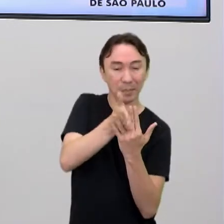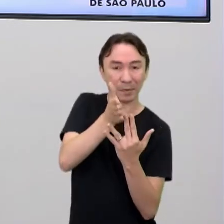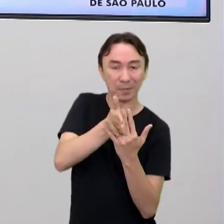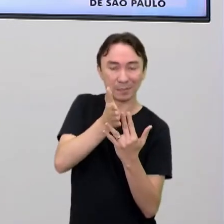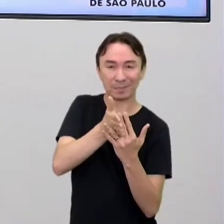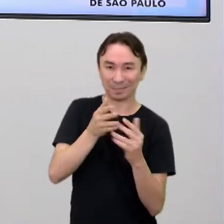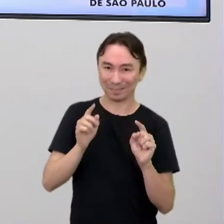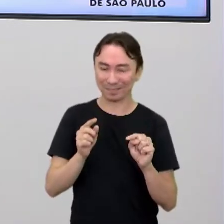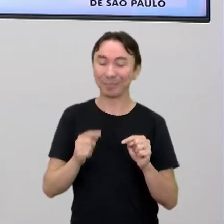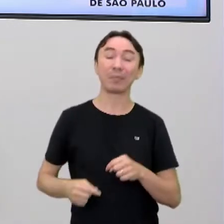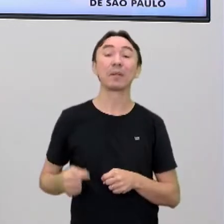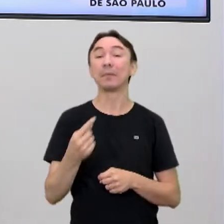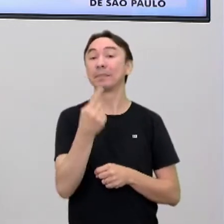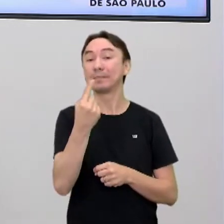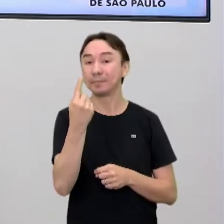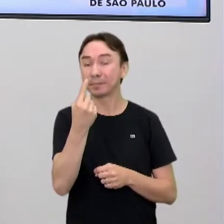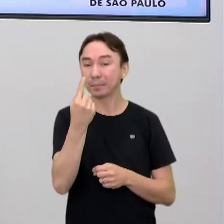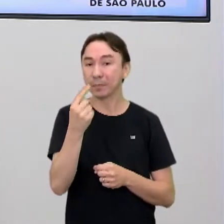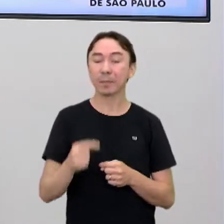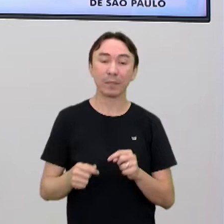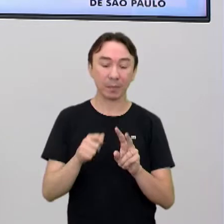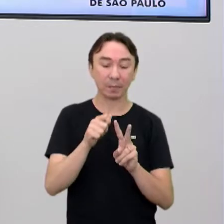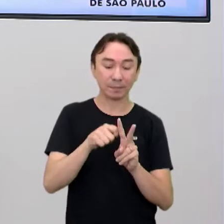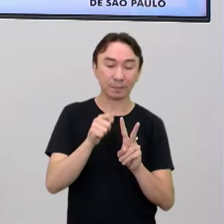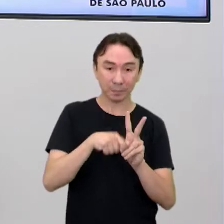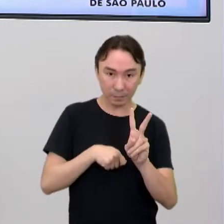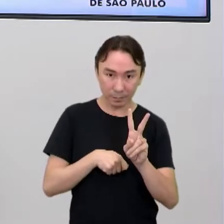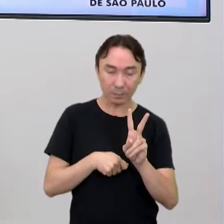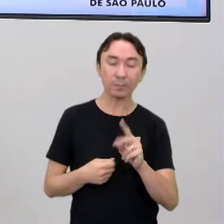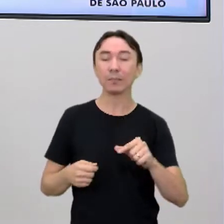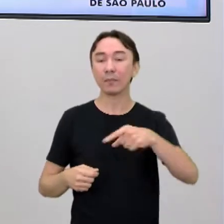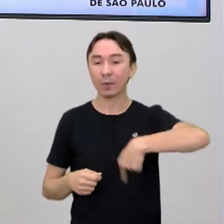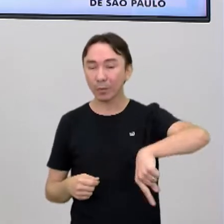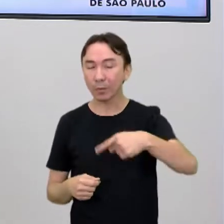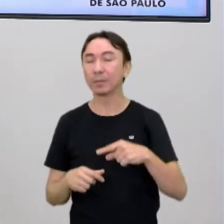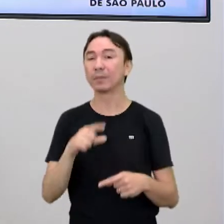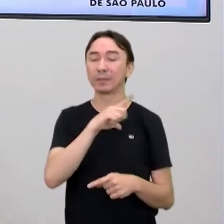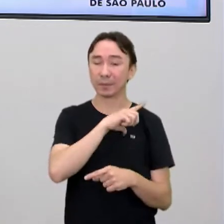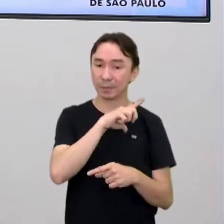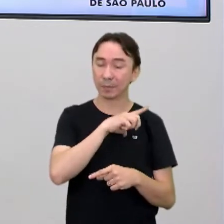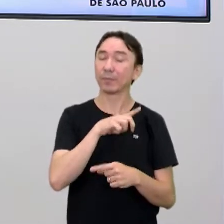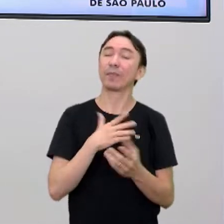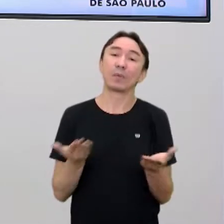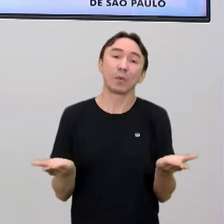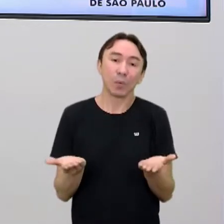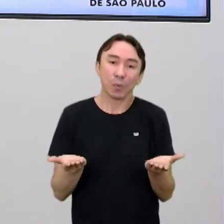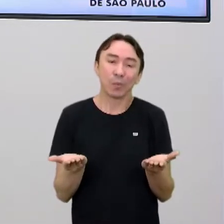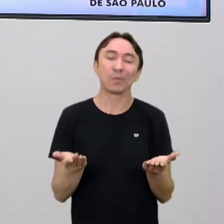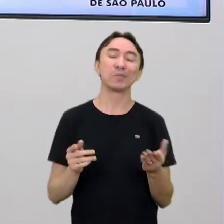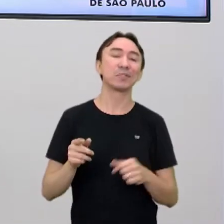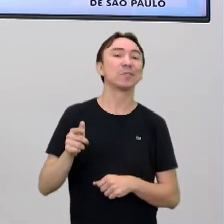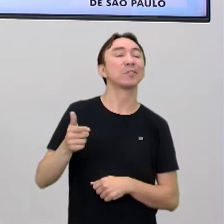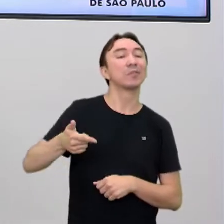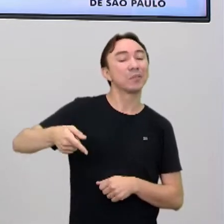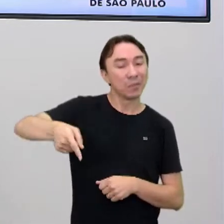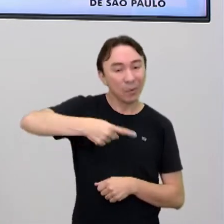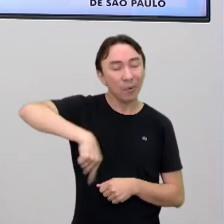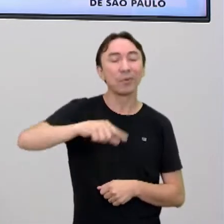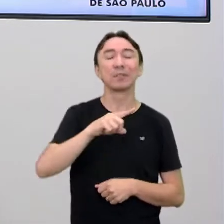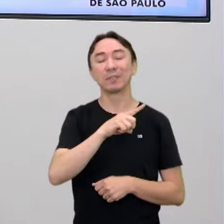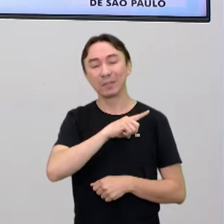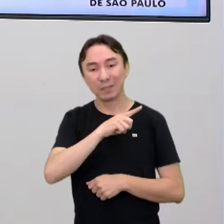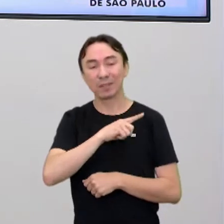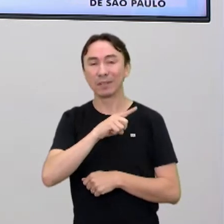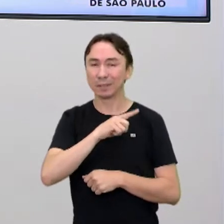falei, nós estamos fazendo uma retomada, um reacompanhamento daquilo que a